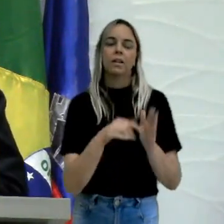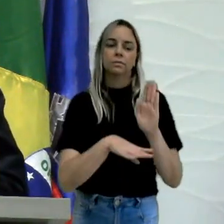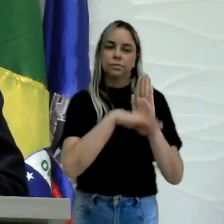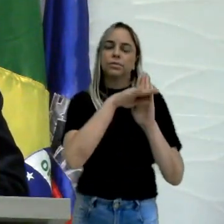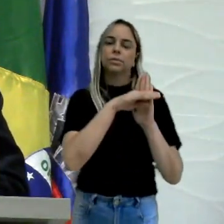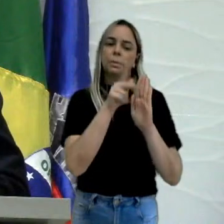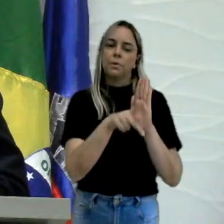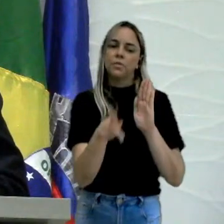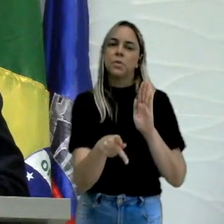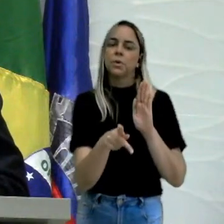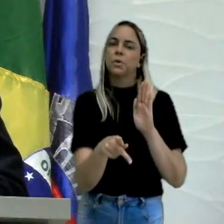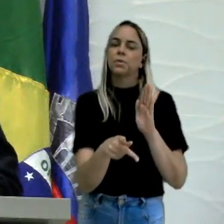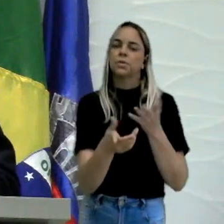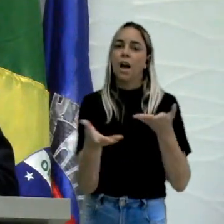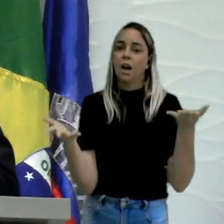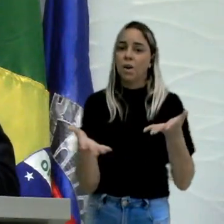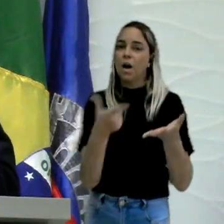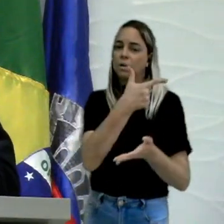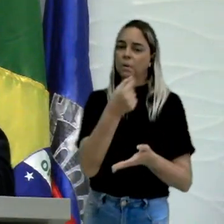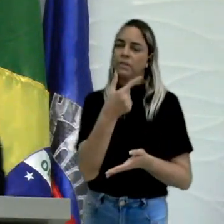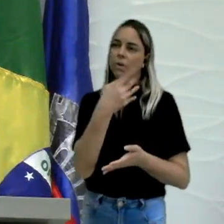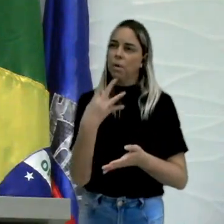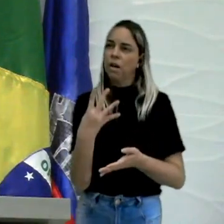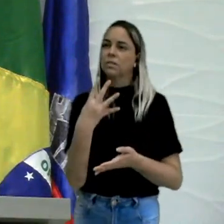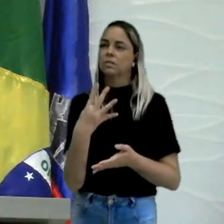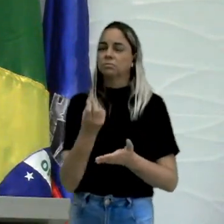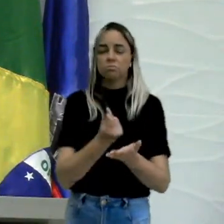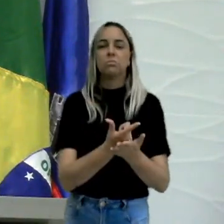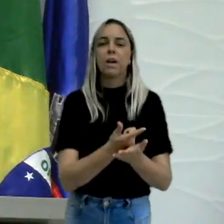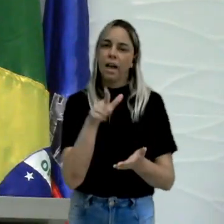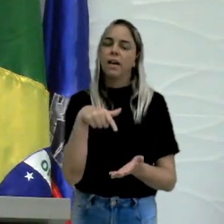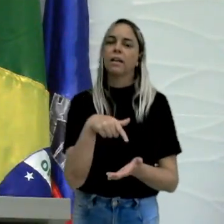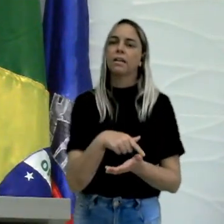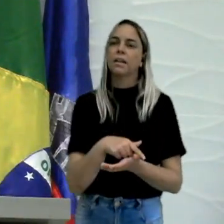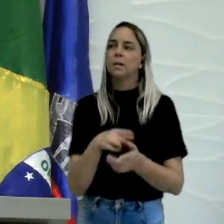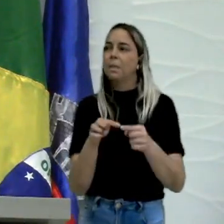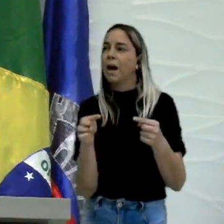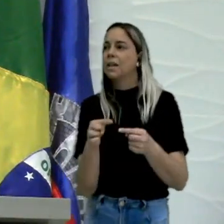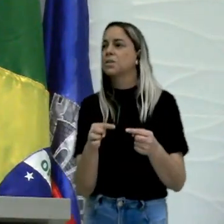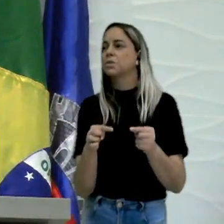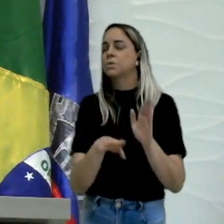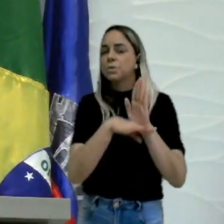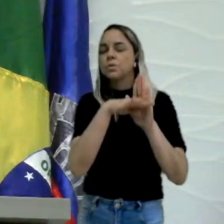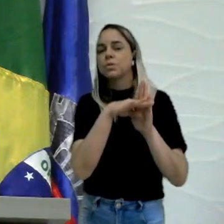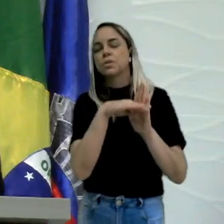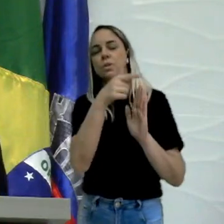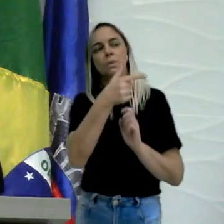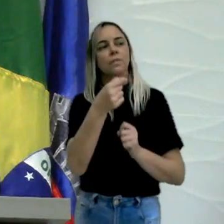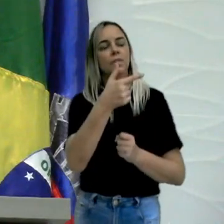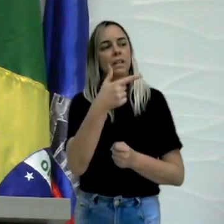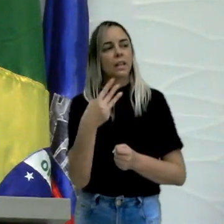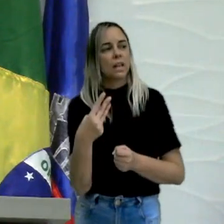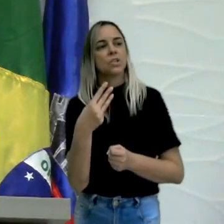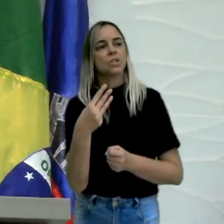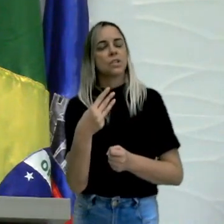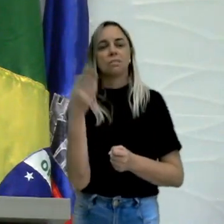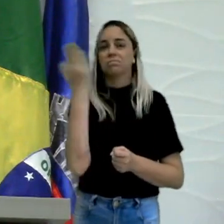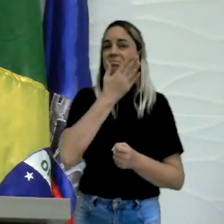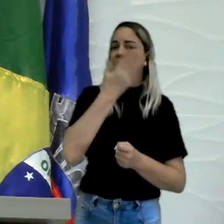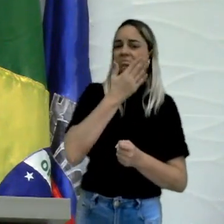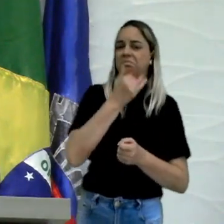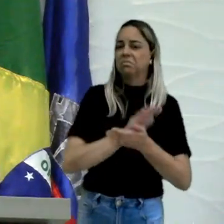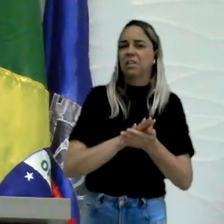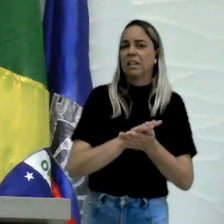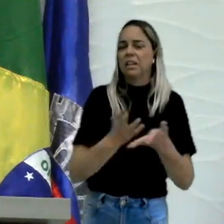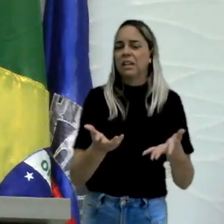vai ser pago agora em 2024? Mas o retroativo dos professores de 2023 desapareceu e